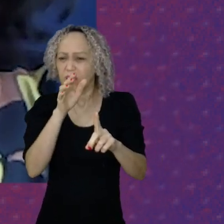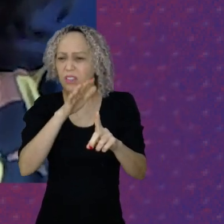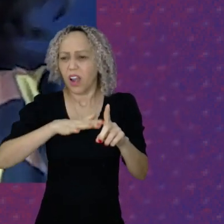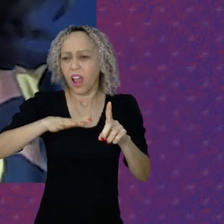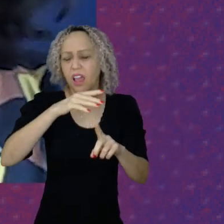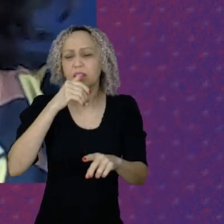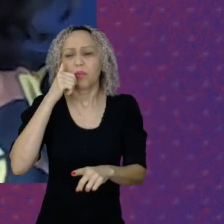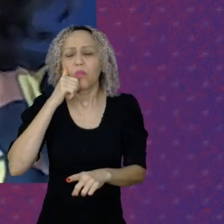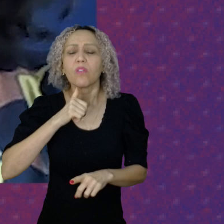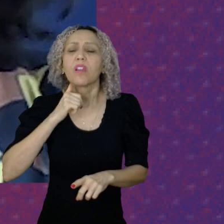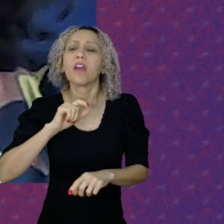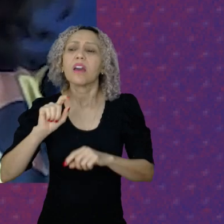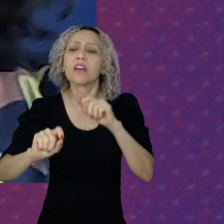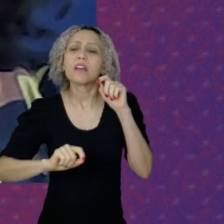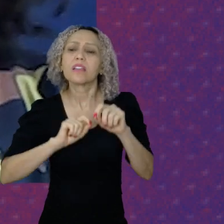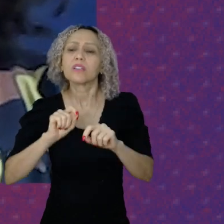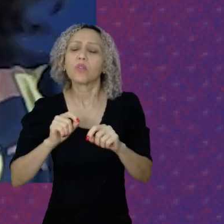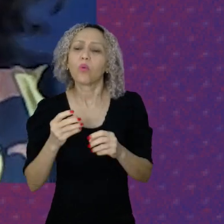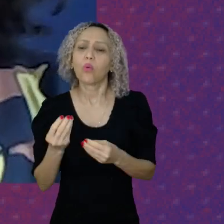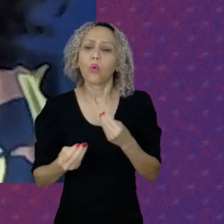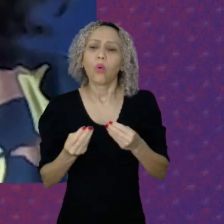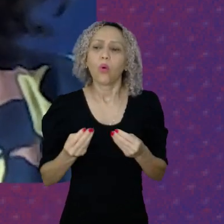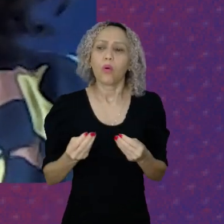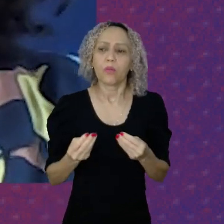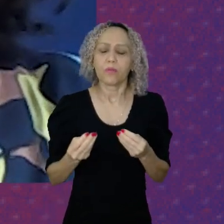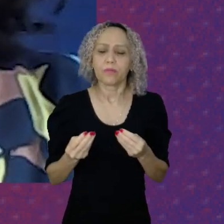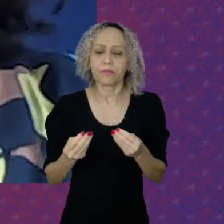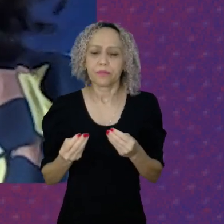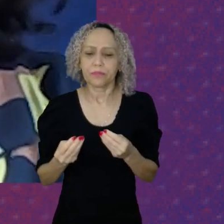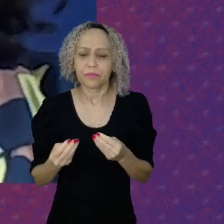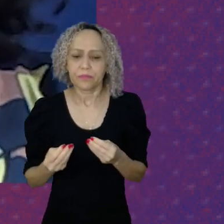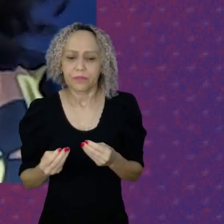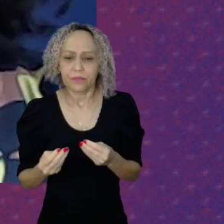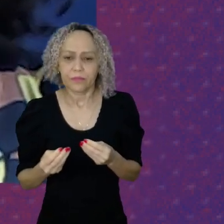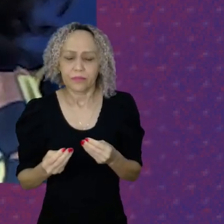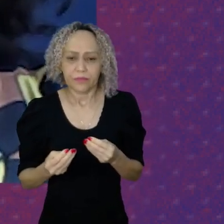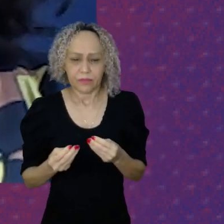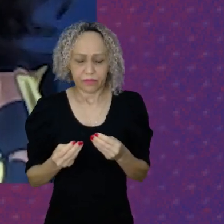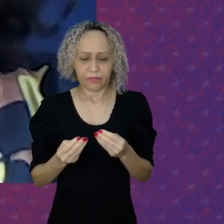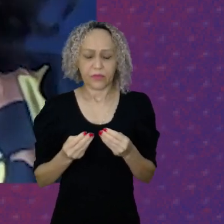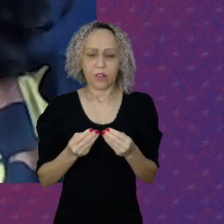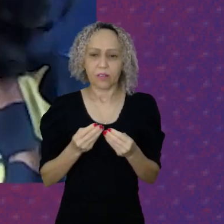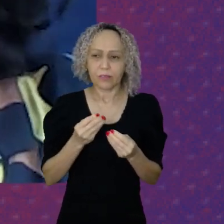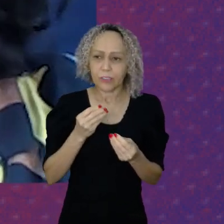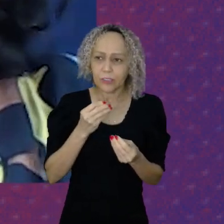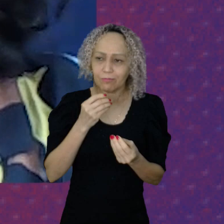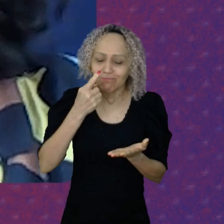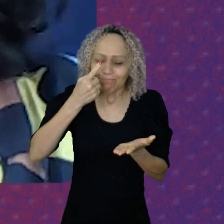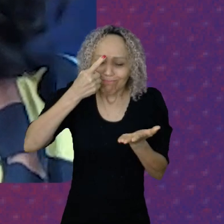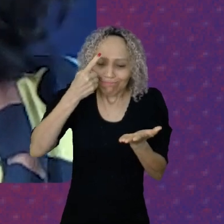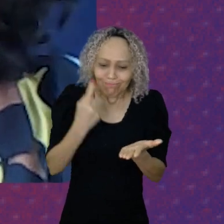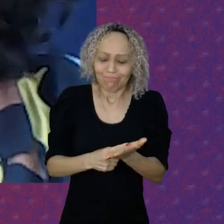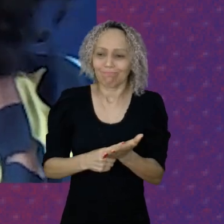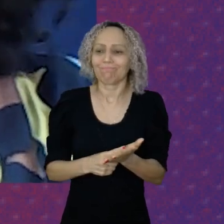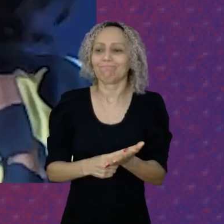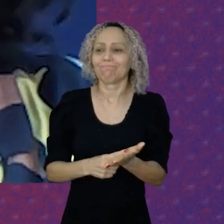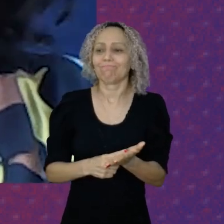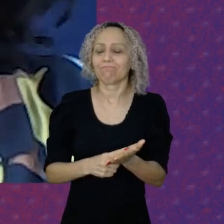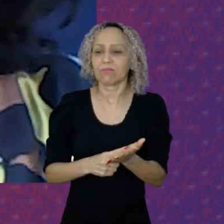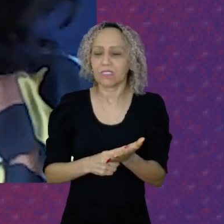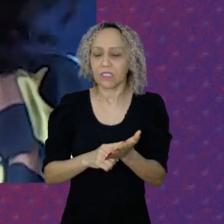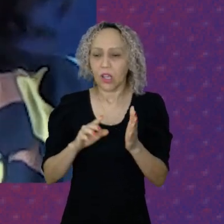mulheres, no sentido de ratificar a Convenção 99